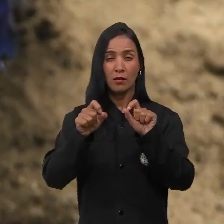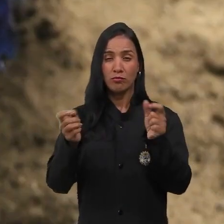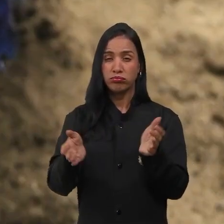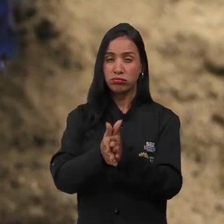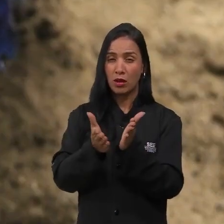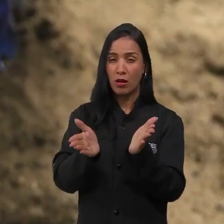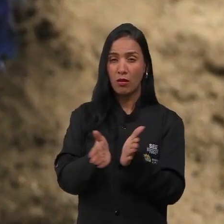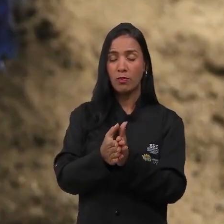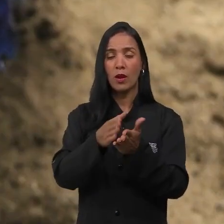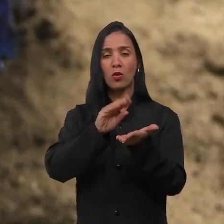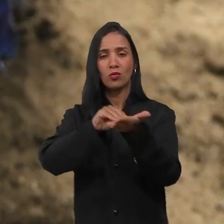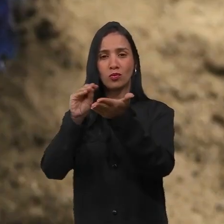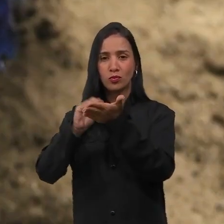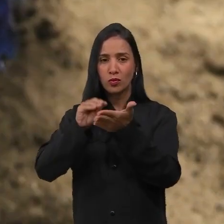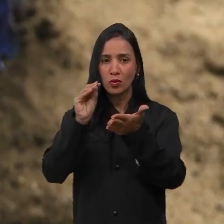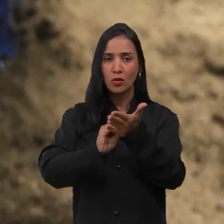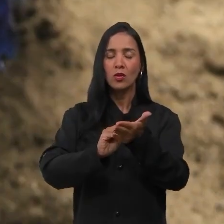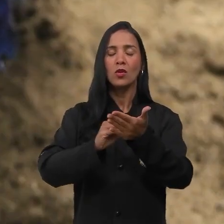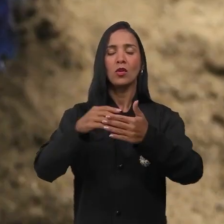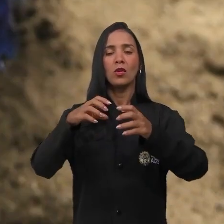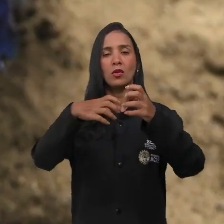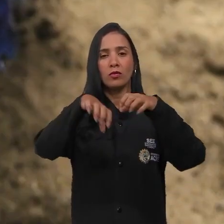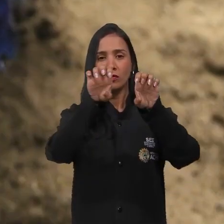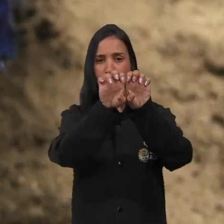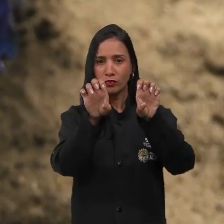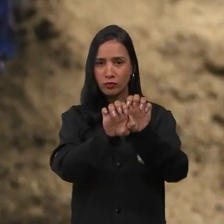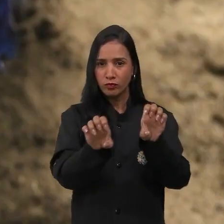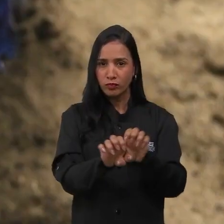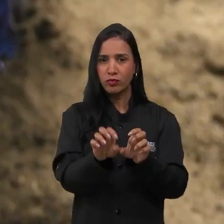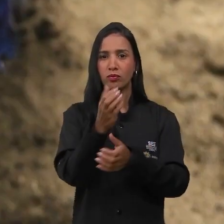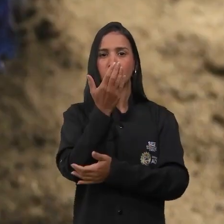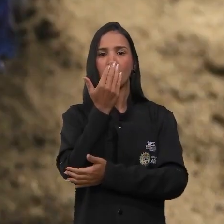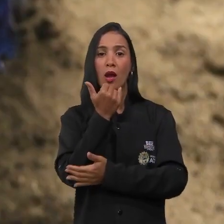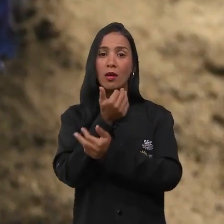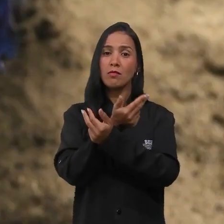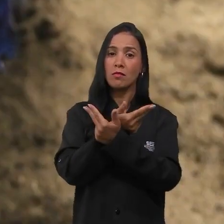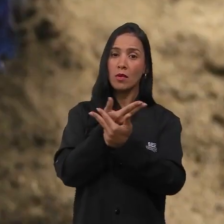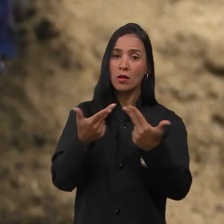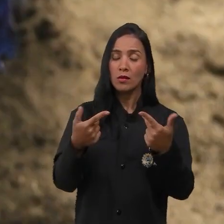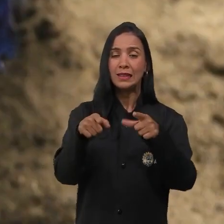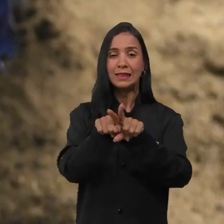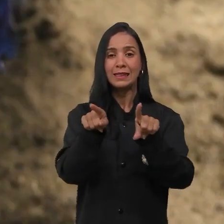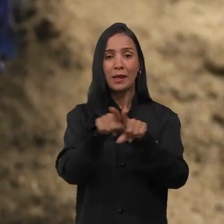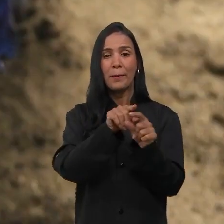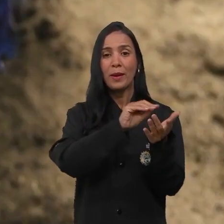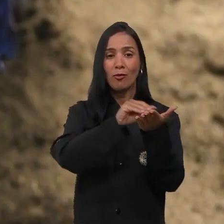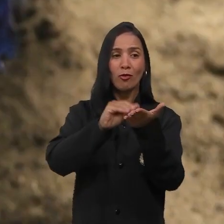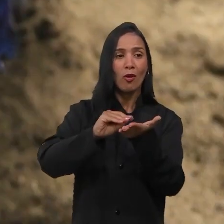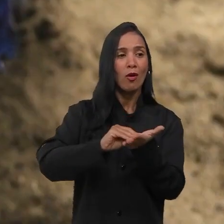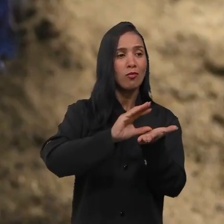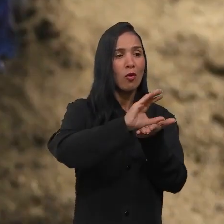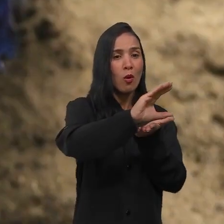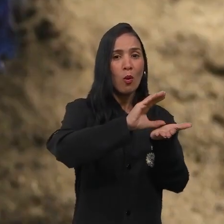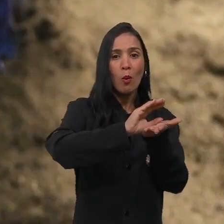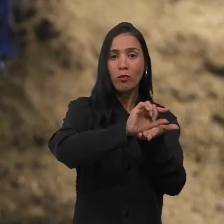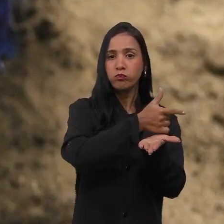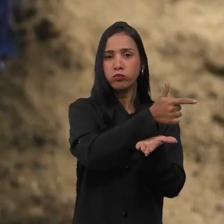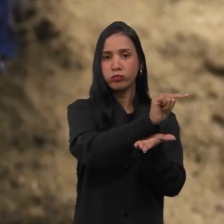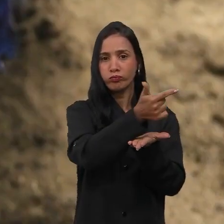na infraestrutura, na alimentação das pessoas, na falta de recursos, entre outros